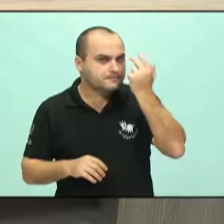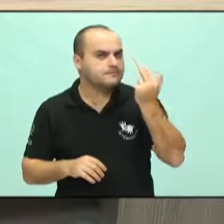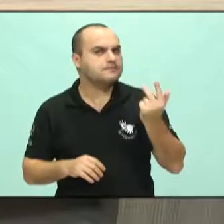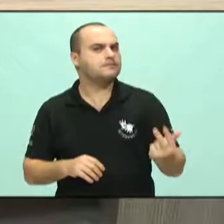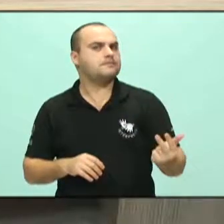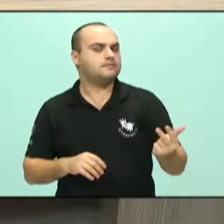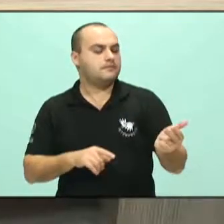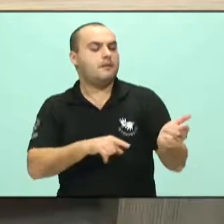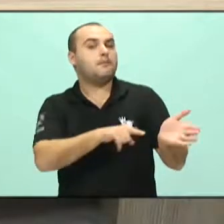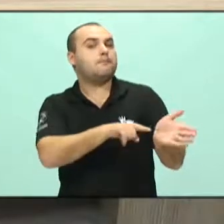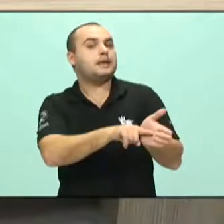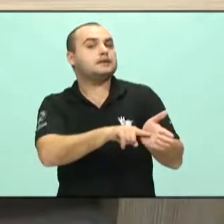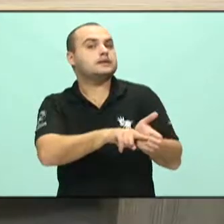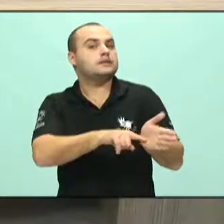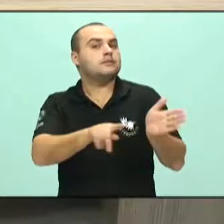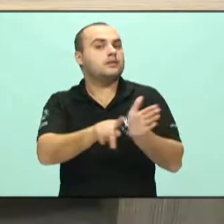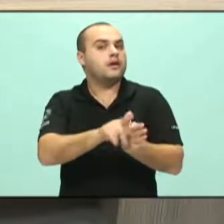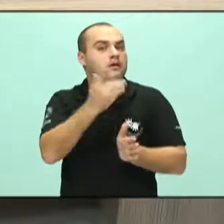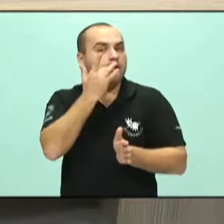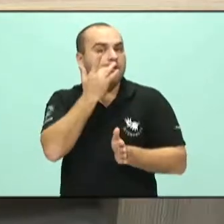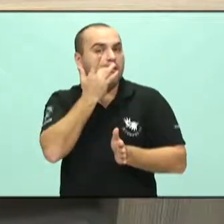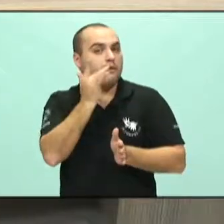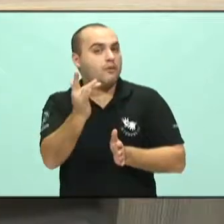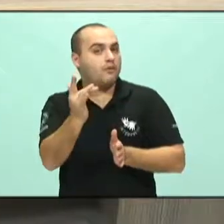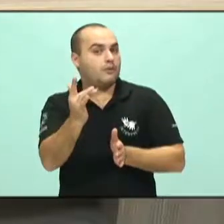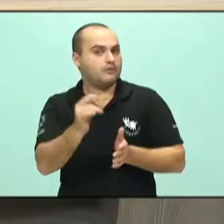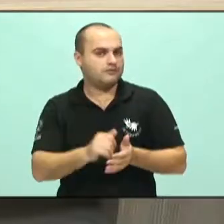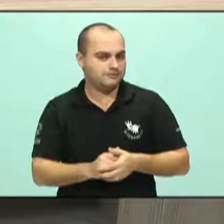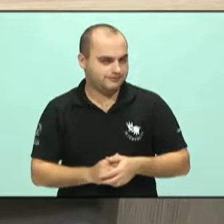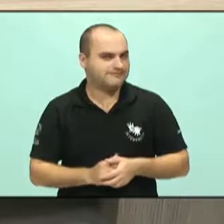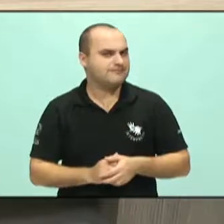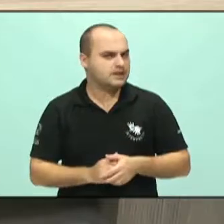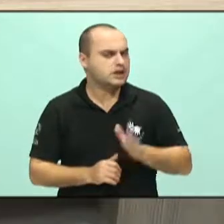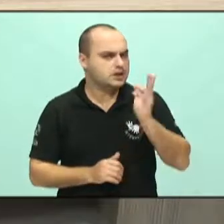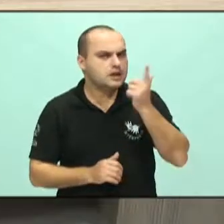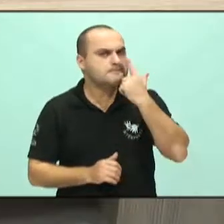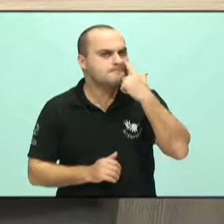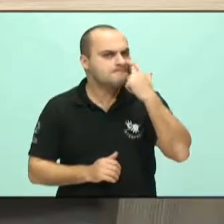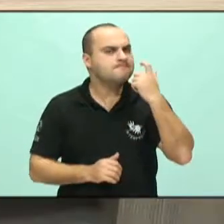pesquisa de ouro. Eles tinham um